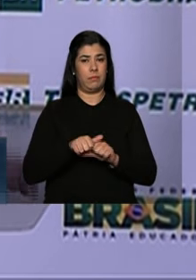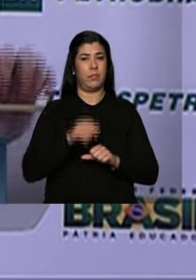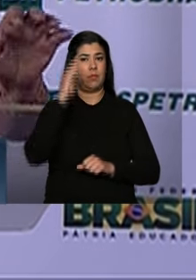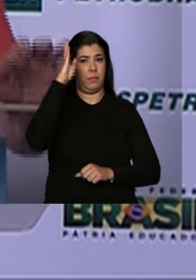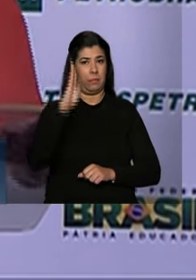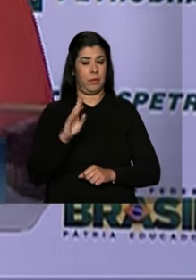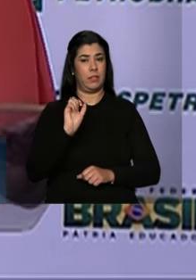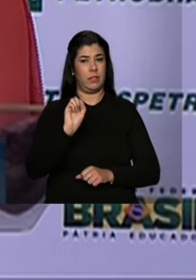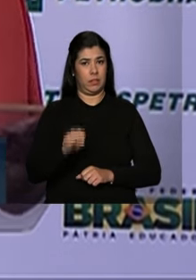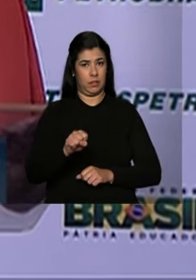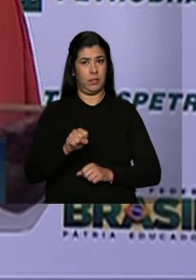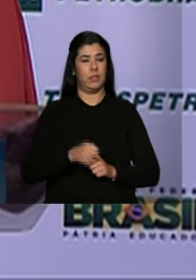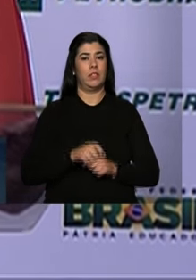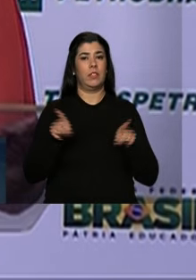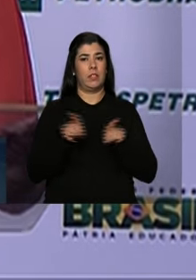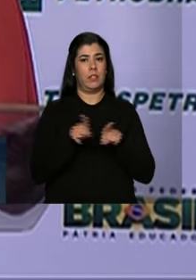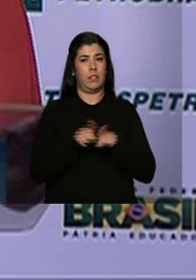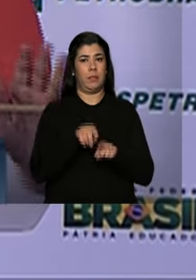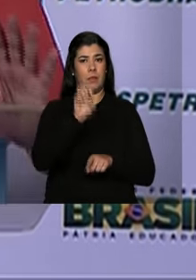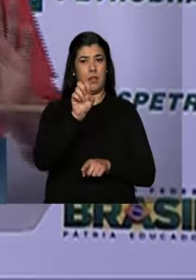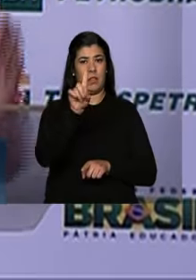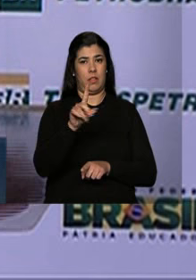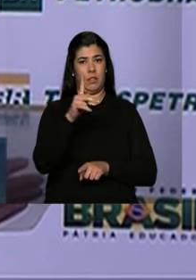Brasil num grande exportador.